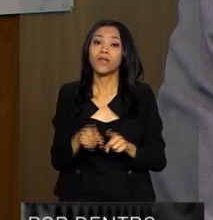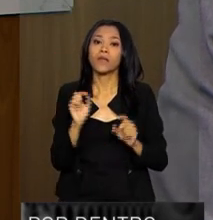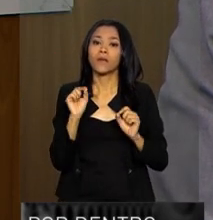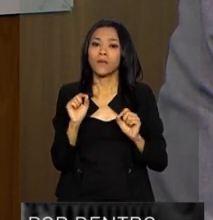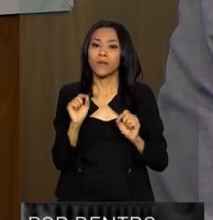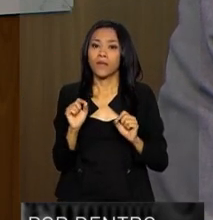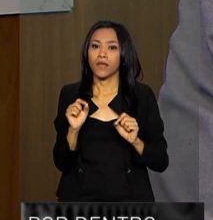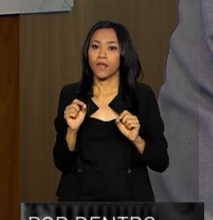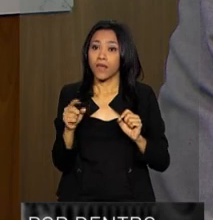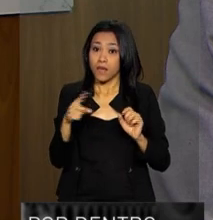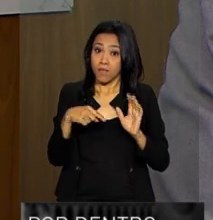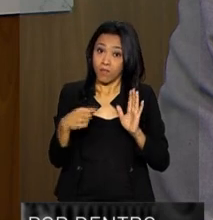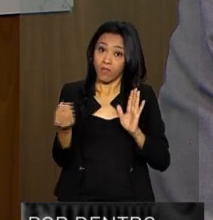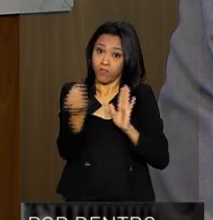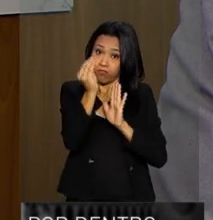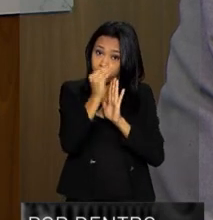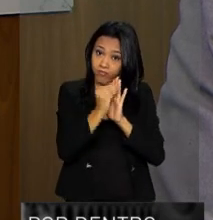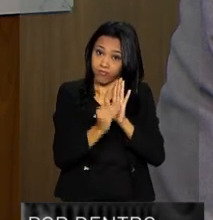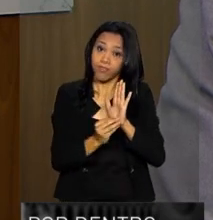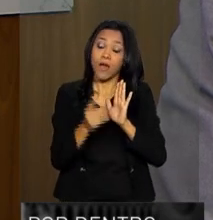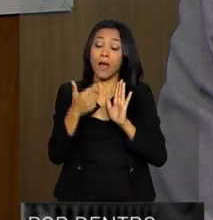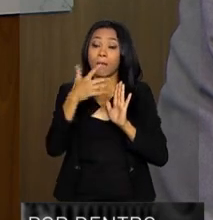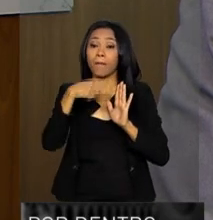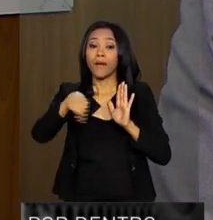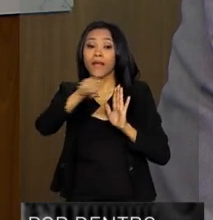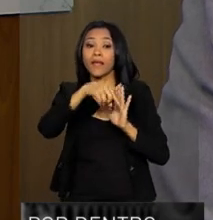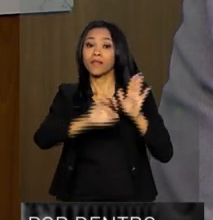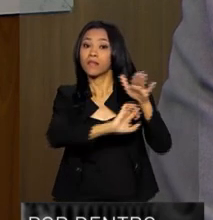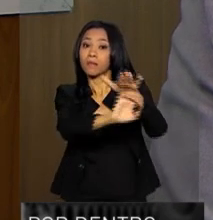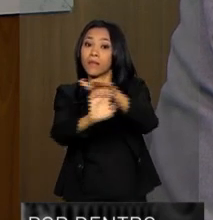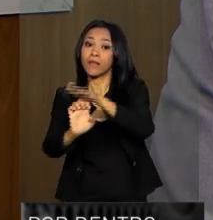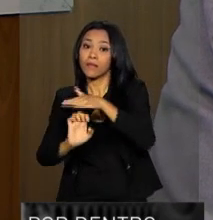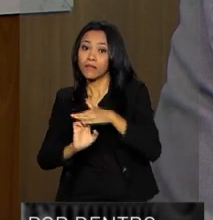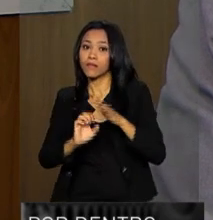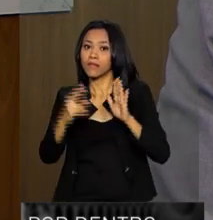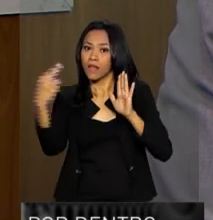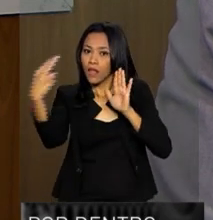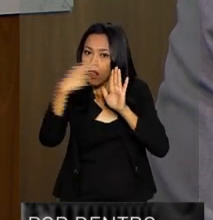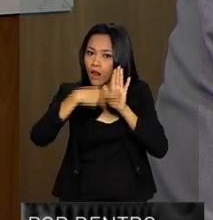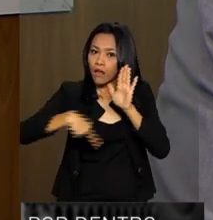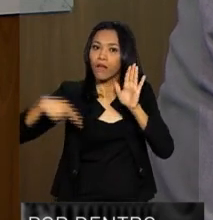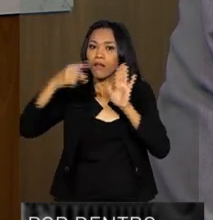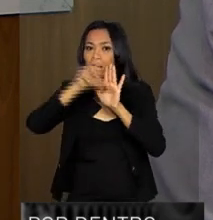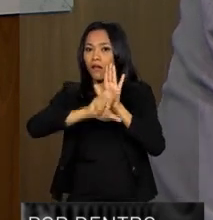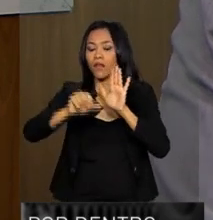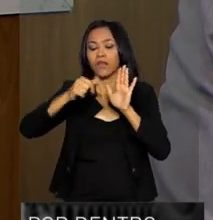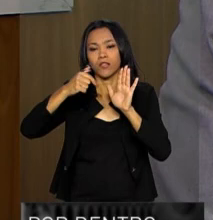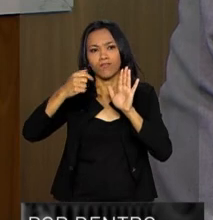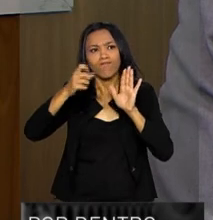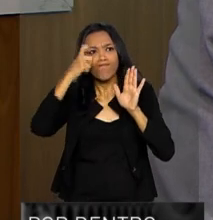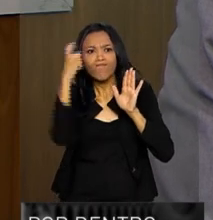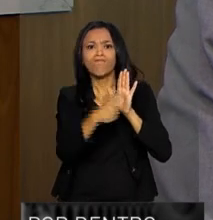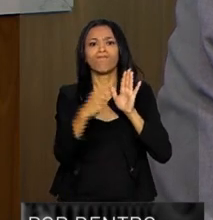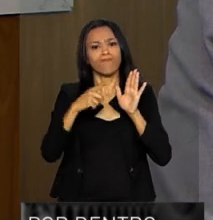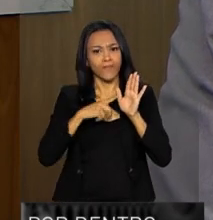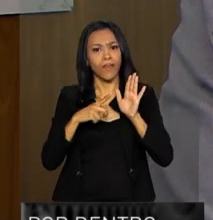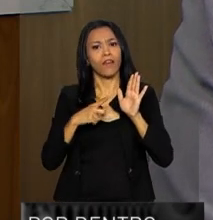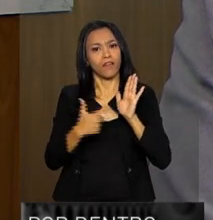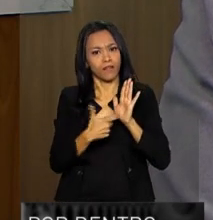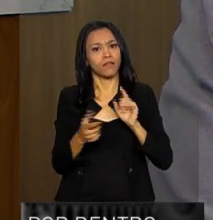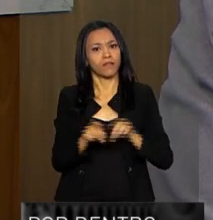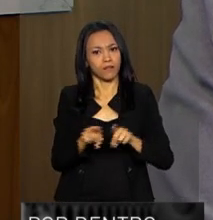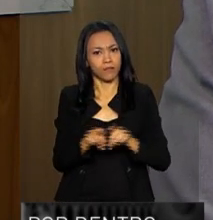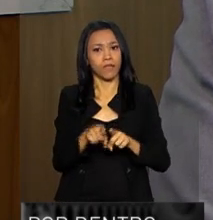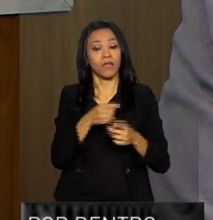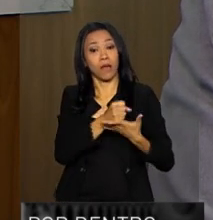mais atraente para empresas patrocinadoras para que mais empresas de todas as regiões do país se interessa em